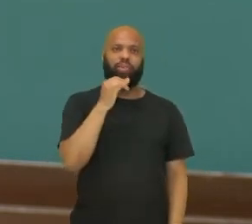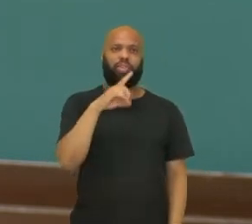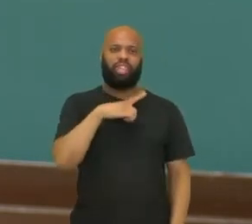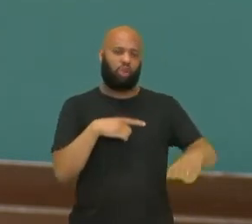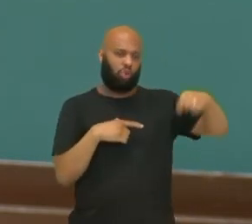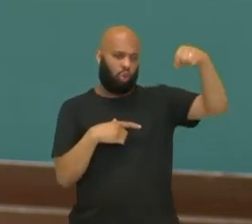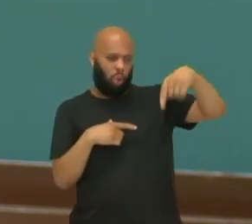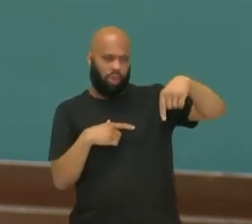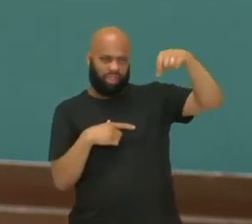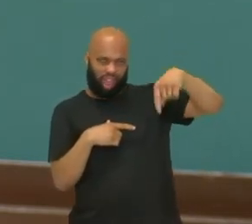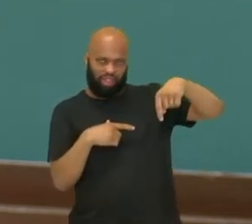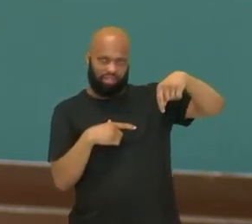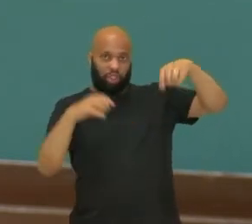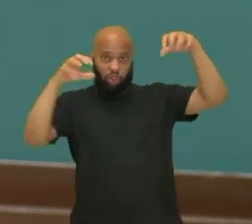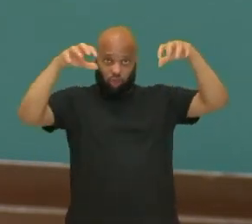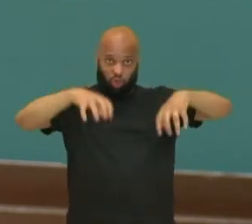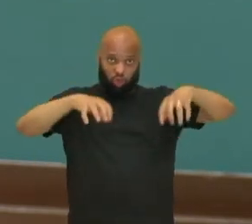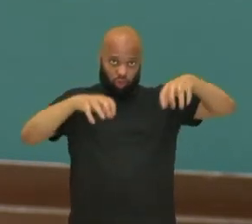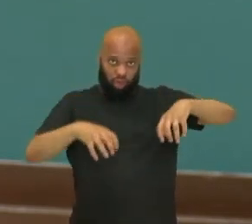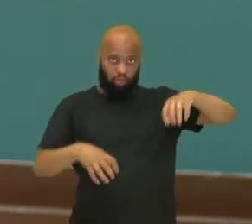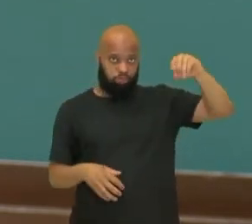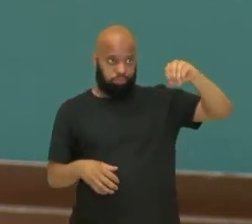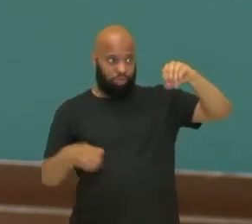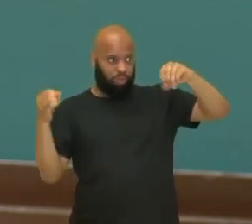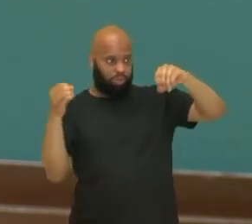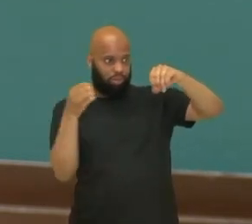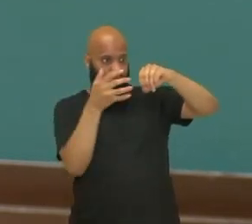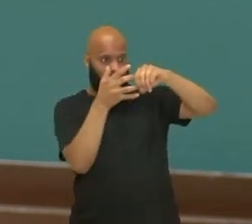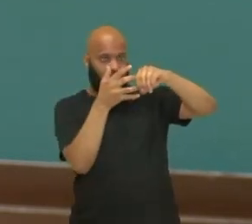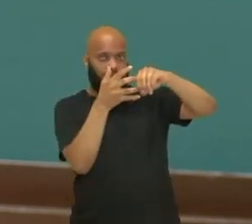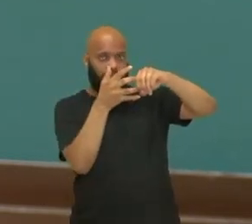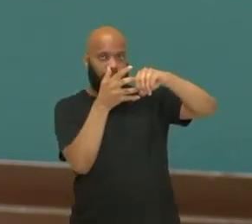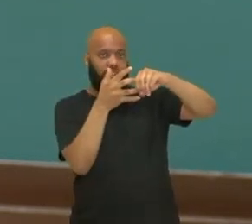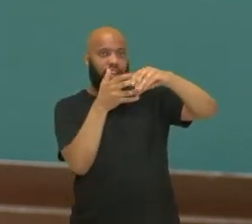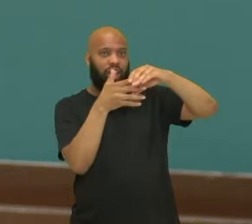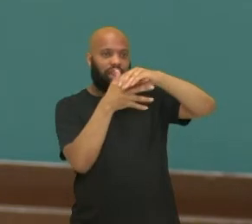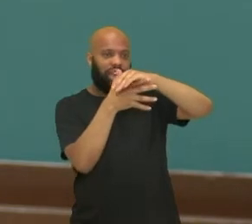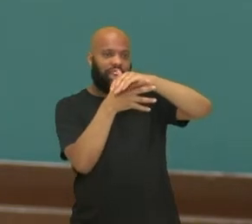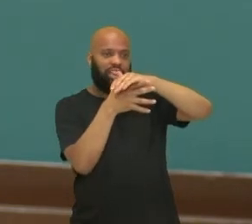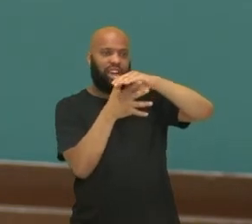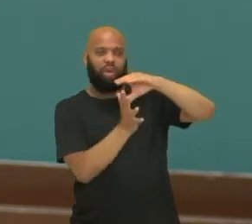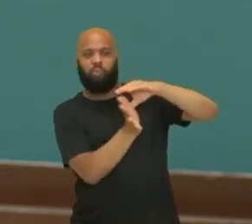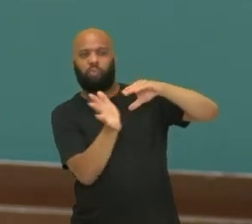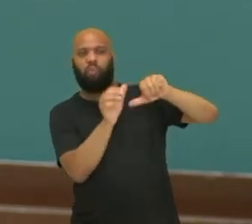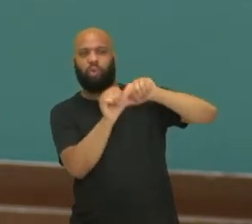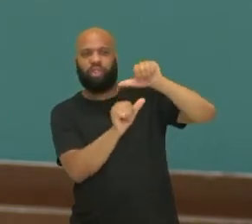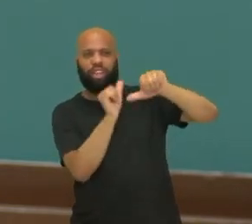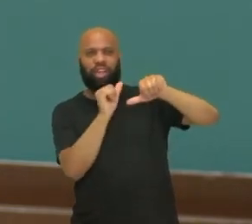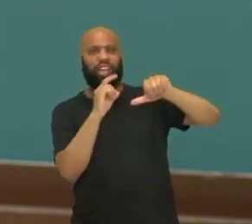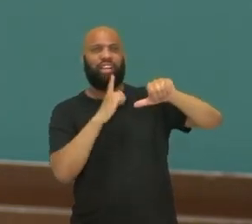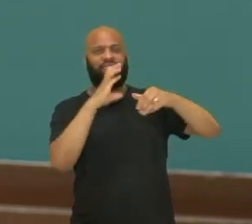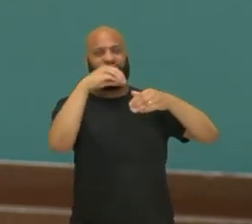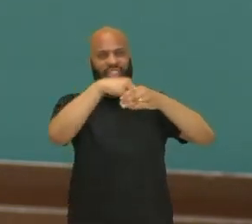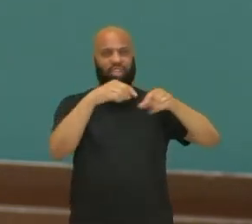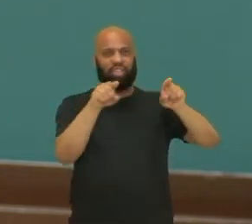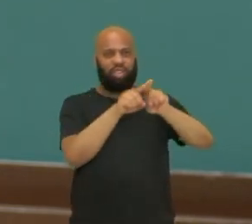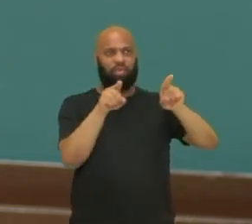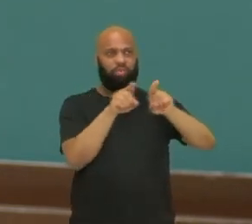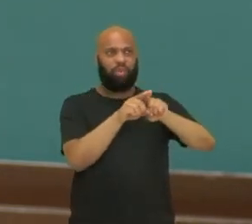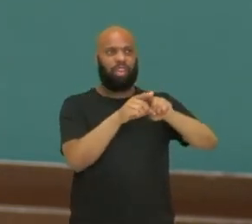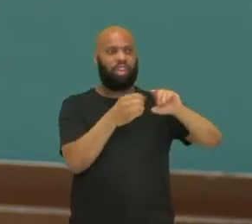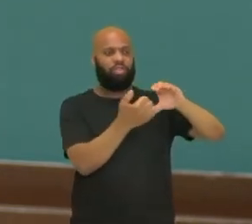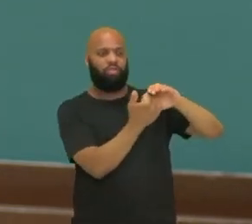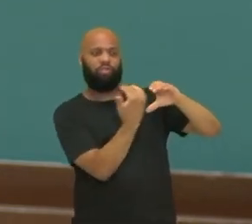aqui. Ele passa, ele desvia, daí lá no final ele bate e ocorre uma reflexão interna total, ele volta